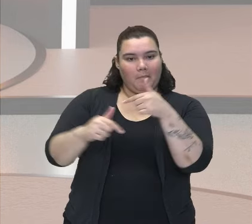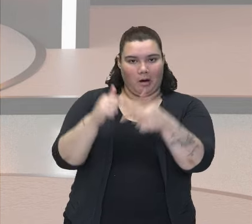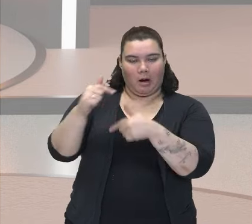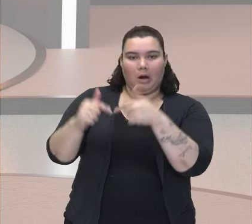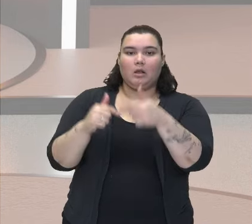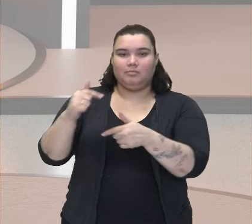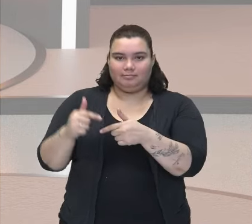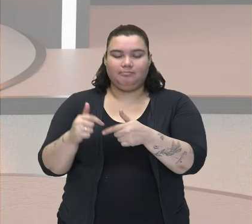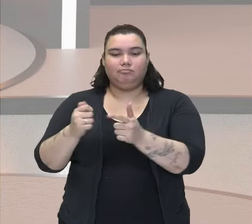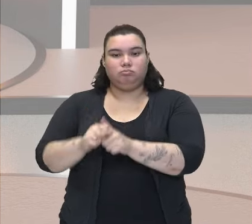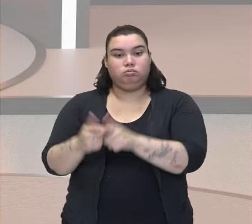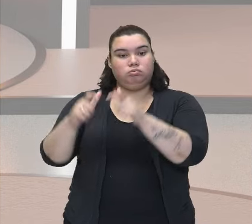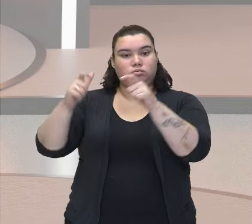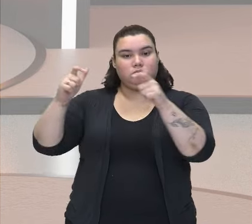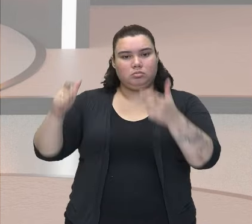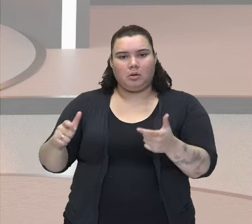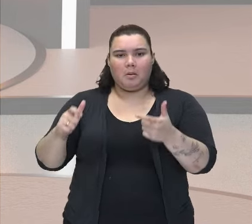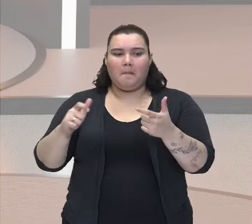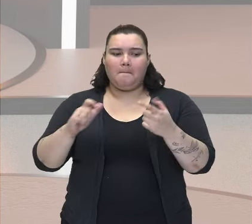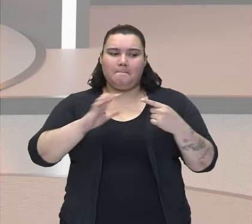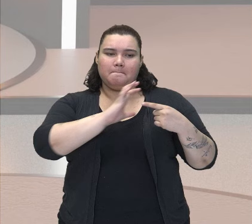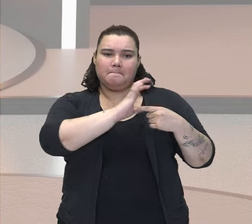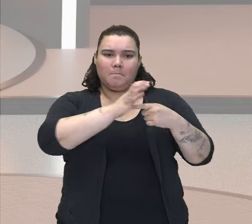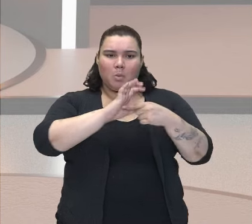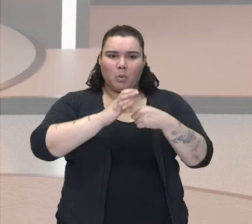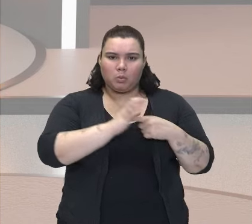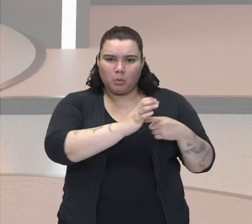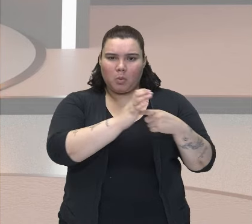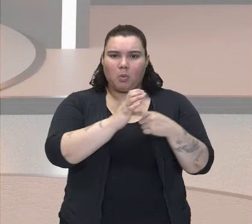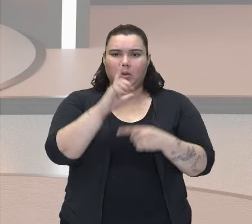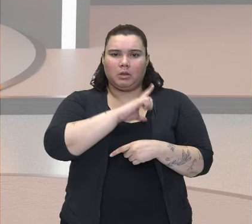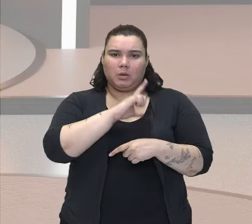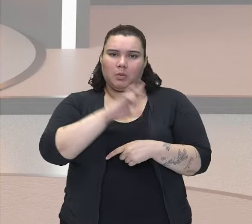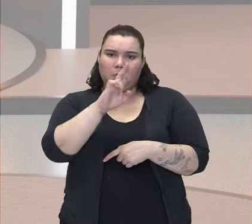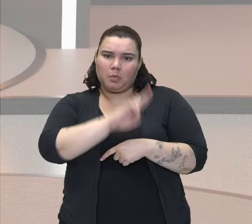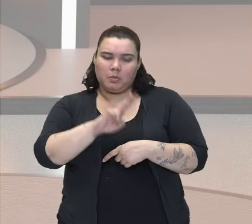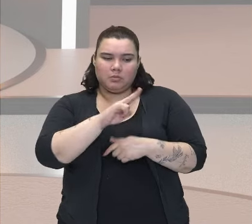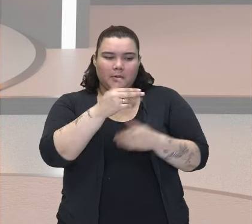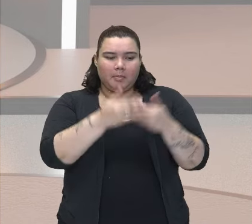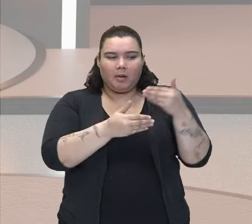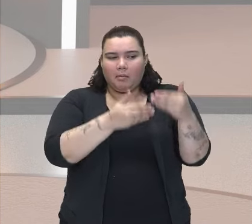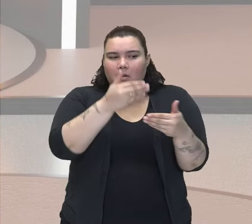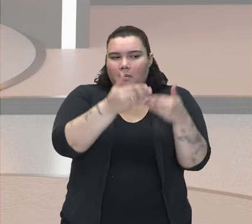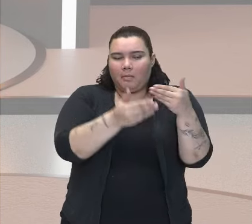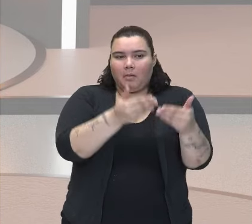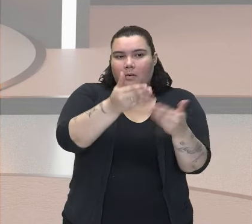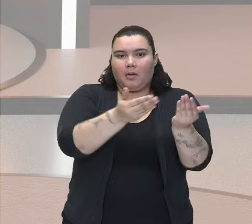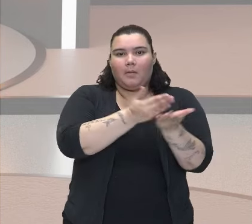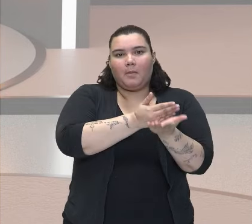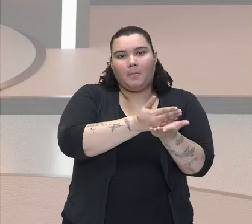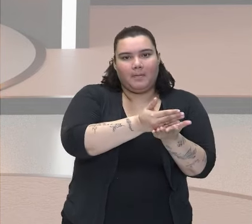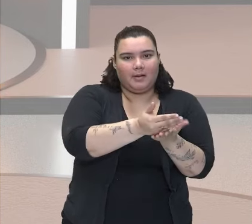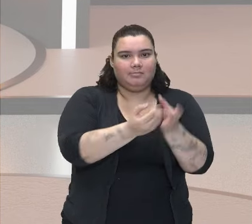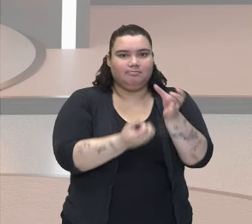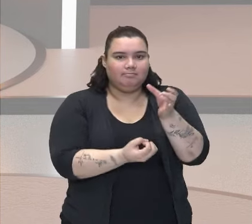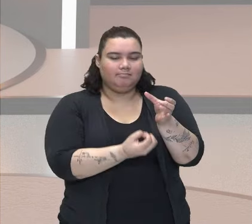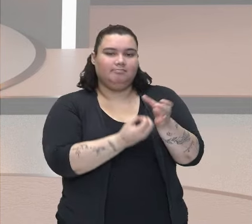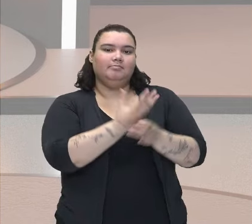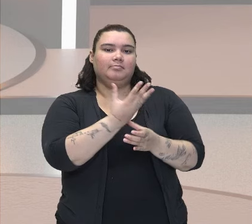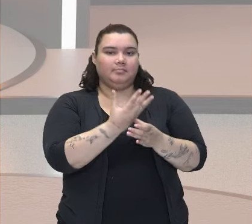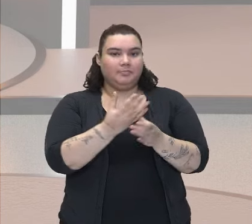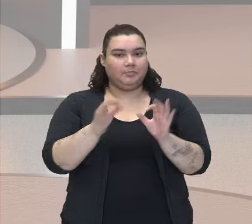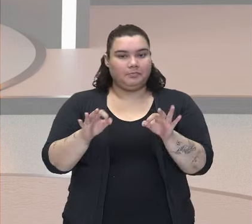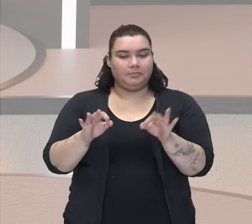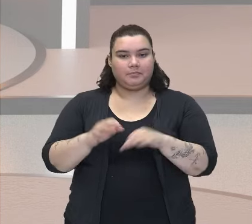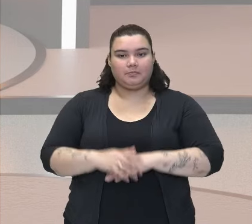gente observa isso, e aos poucos que eles estão começando a industrializar, a mecanizar essa